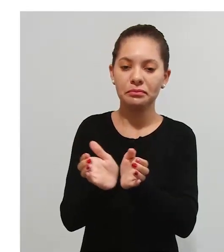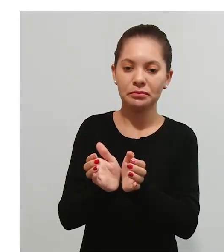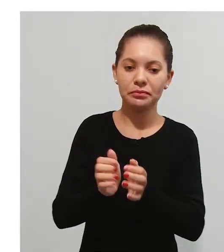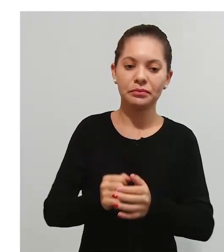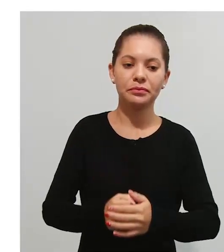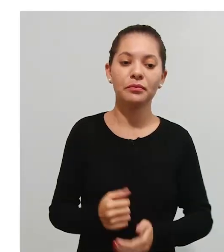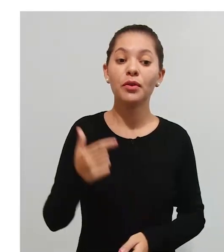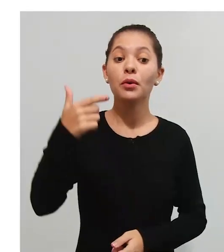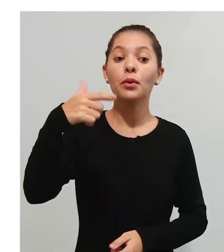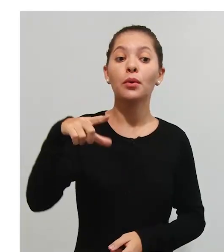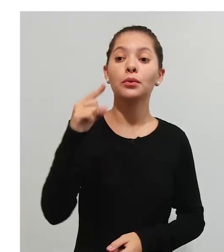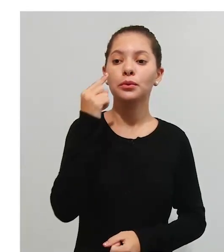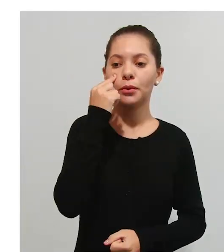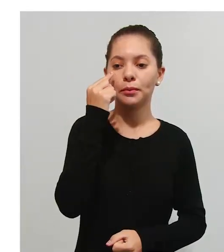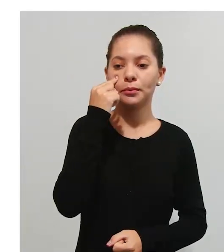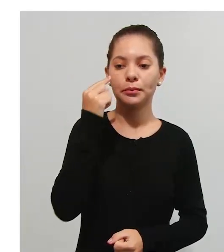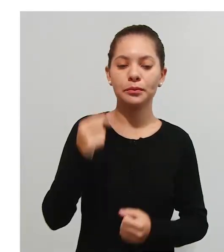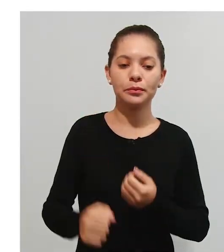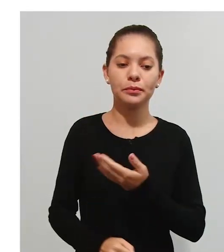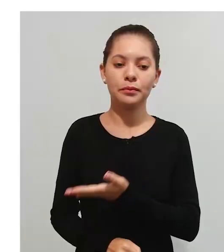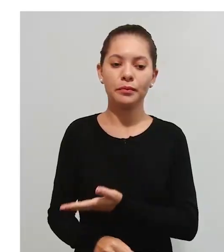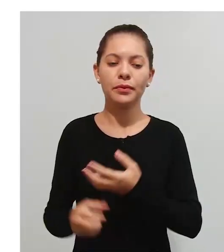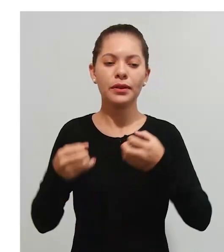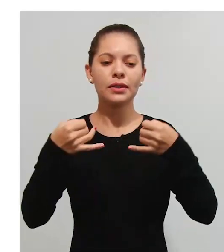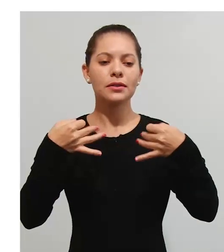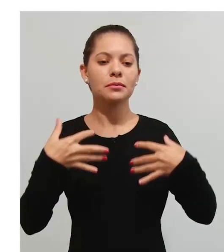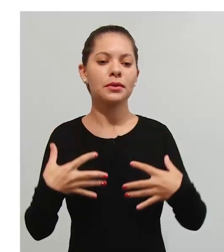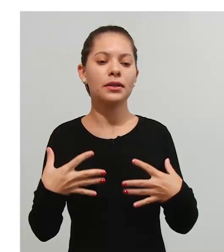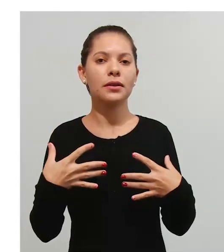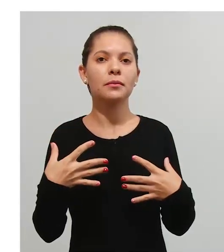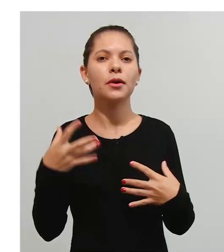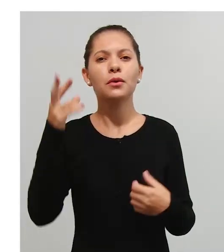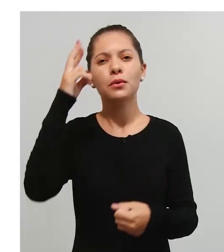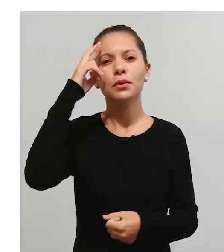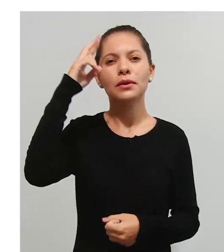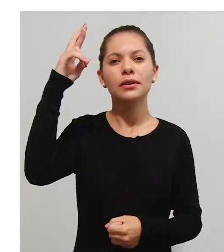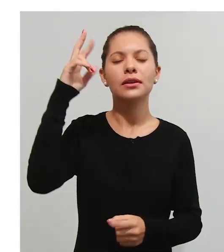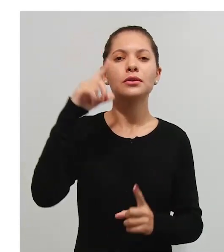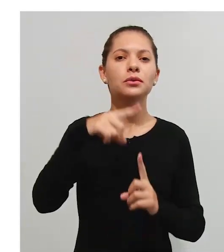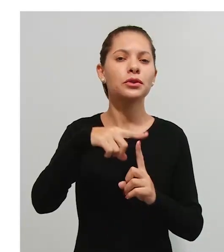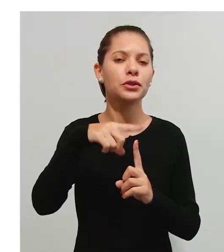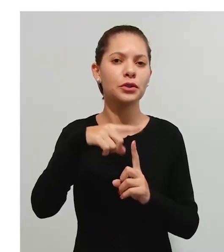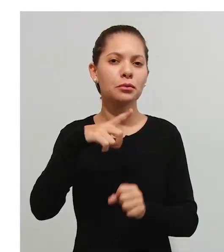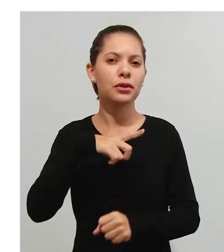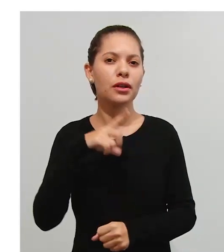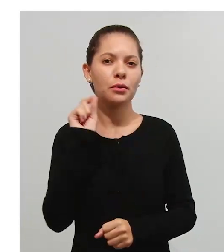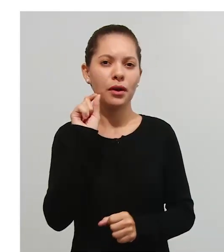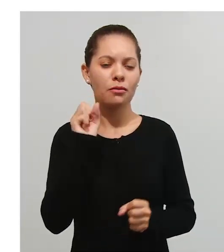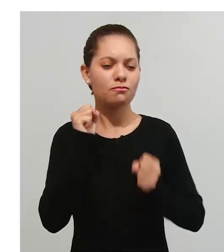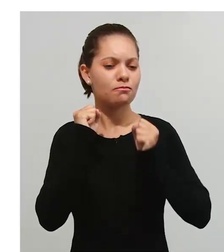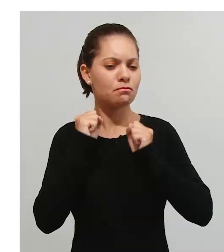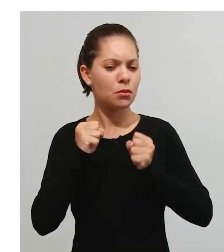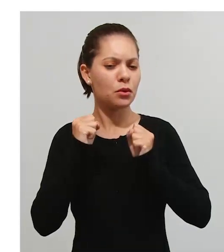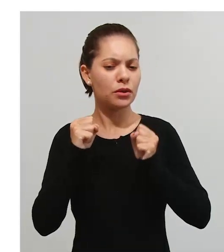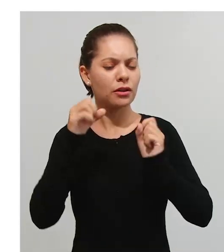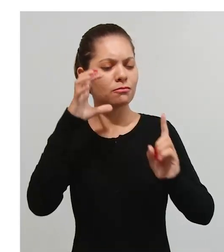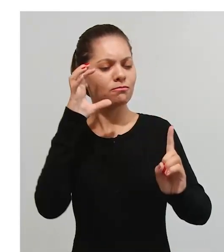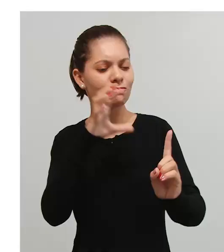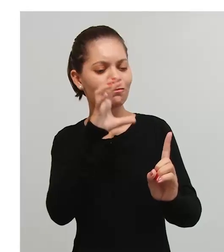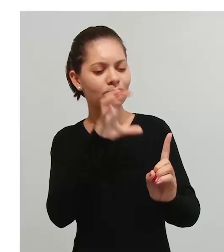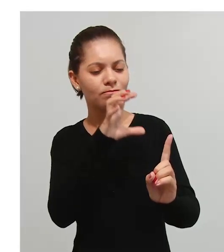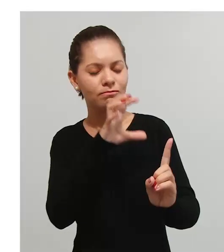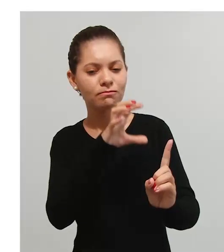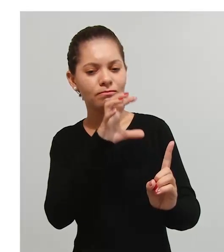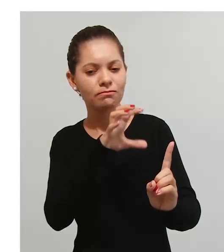grupo. Outra definição aí que nós temos é que esse estilo de liderança ele tem o poder de